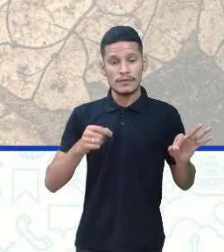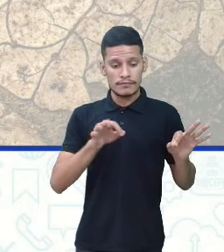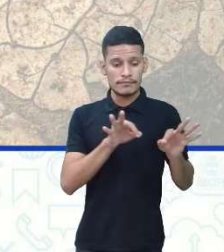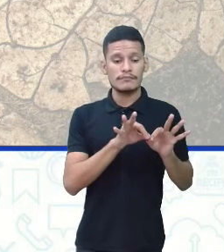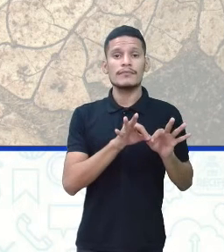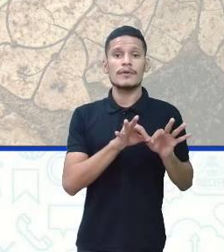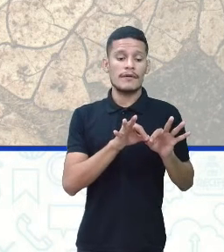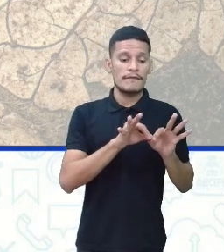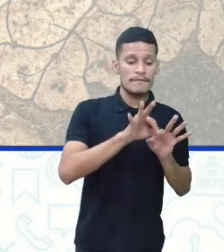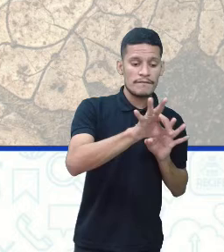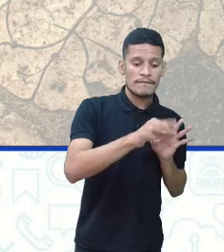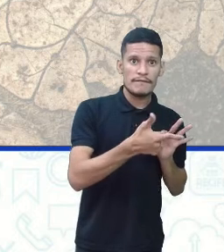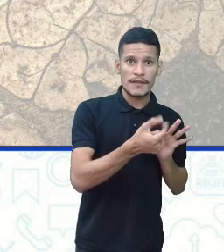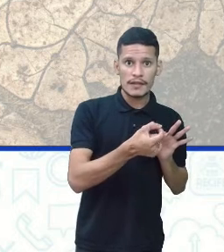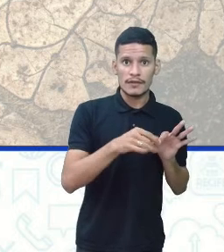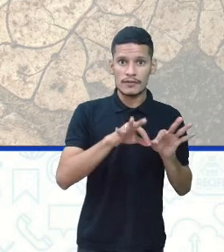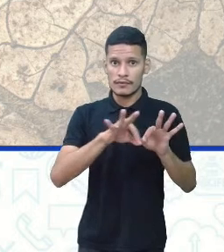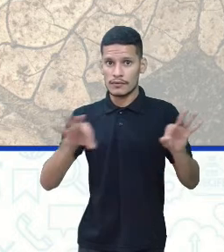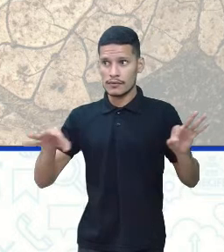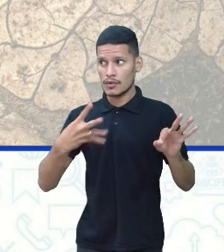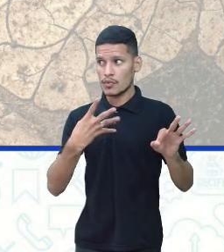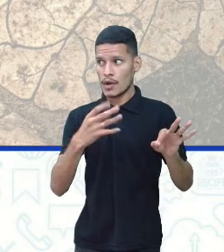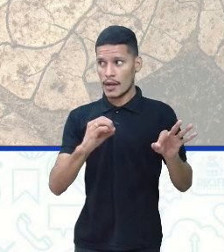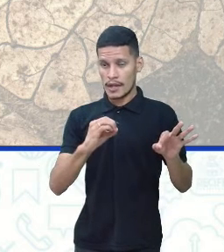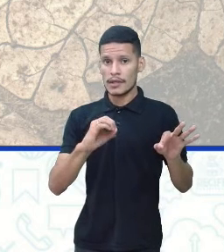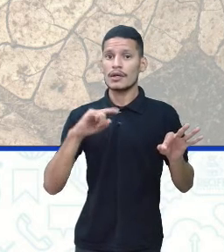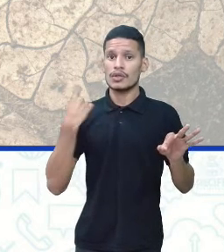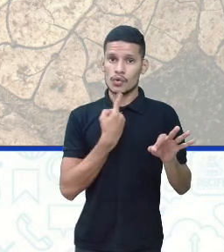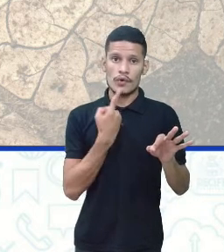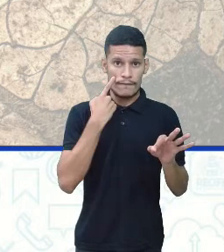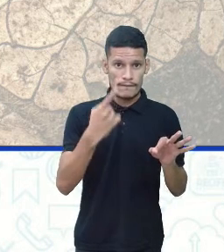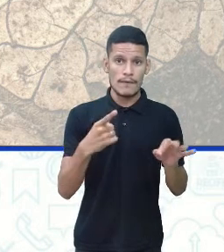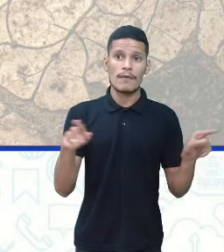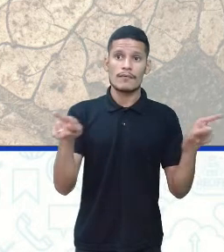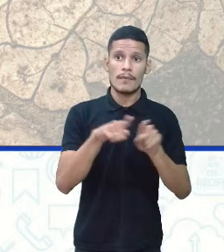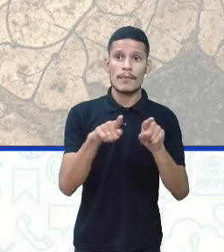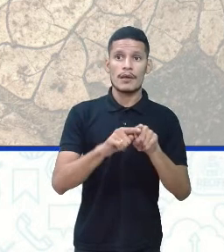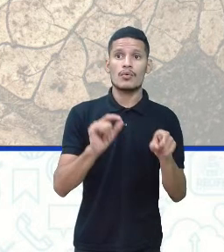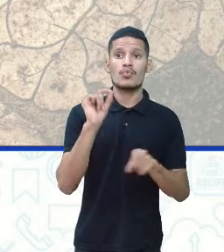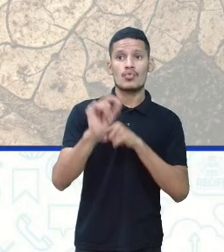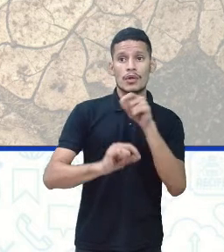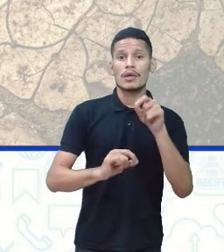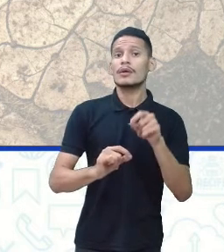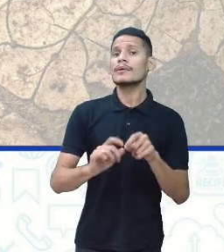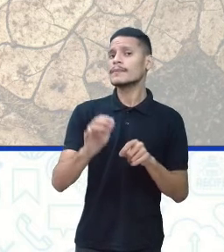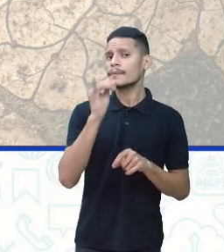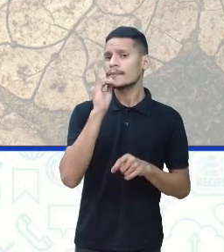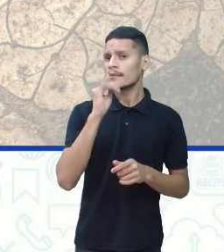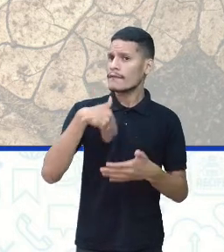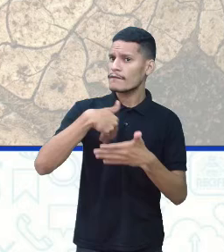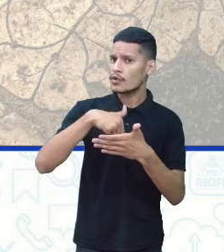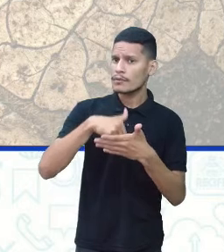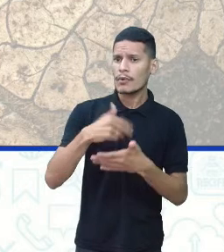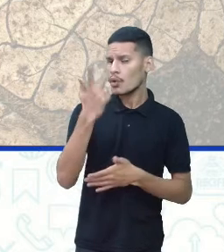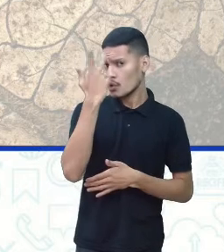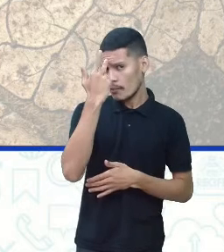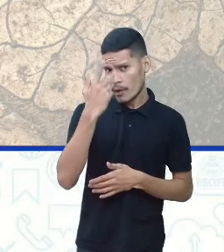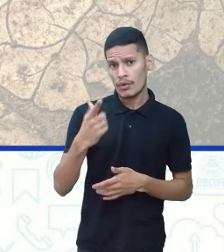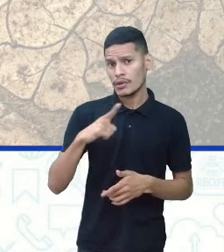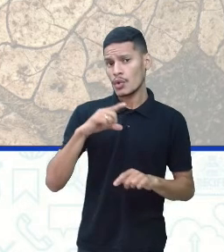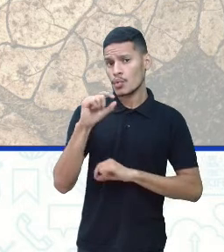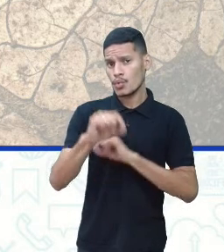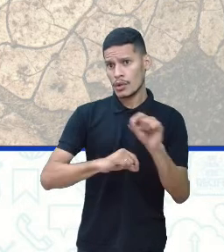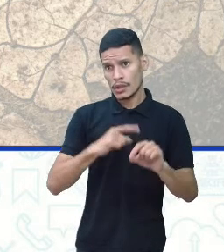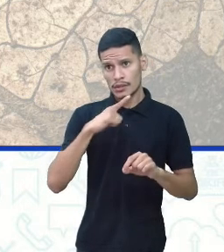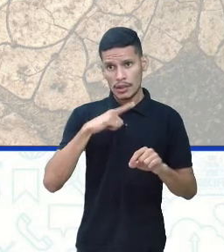40 de comprimento, né? A gente vai ver aí também que no futebol convencional a gente tem